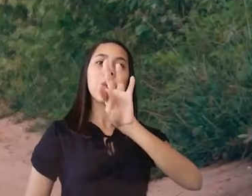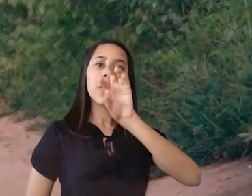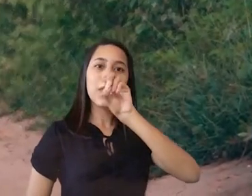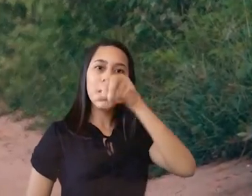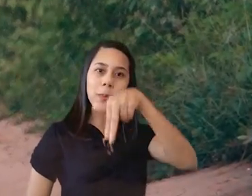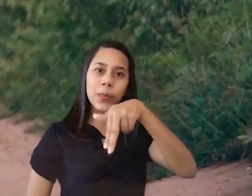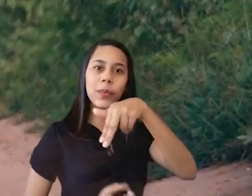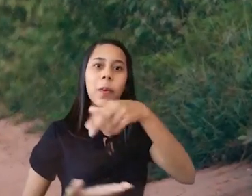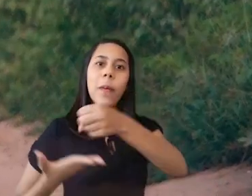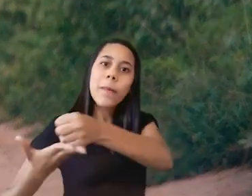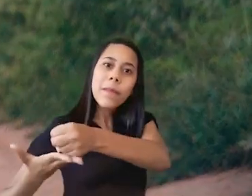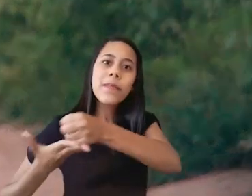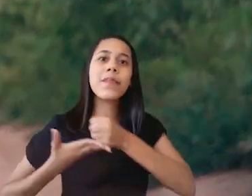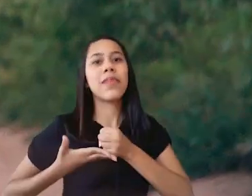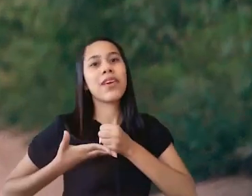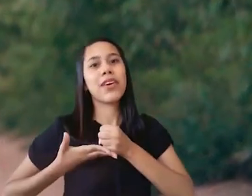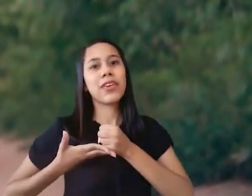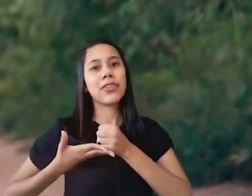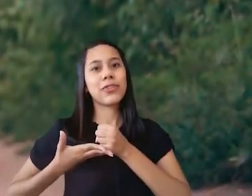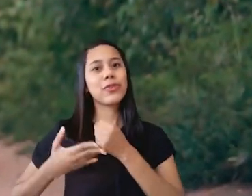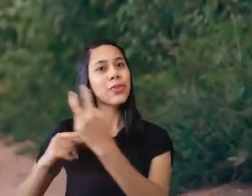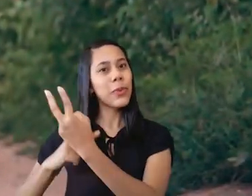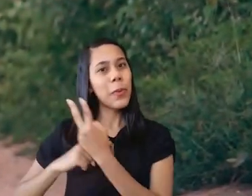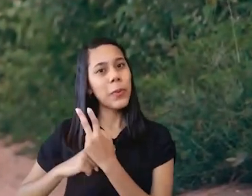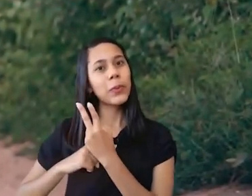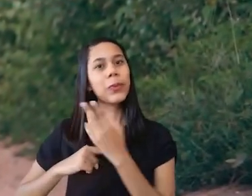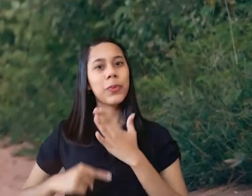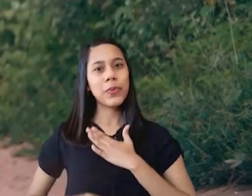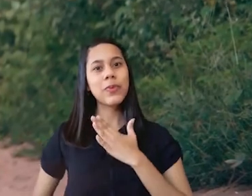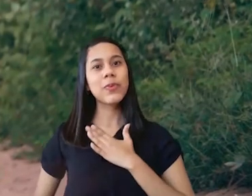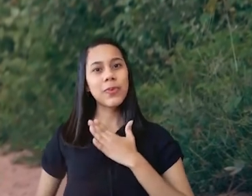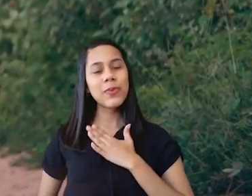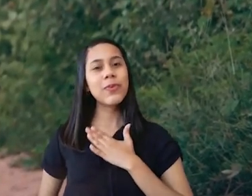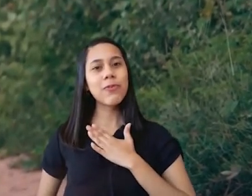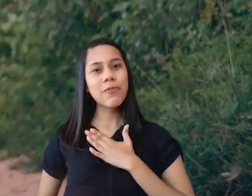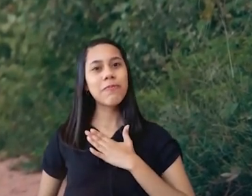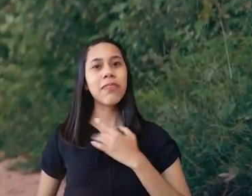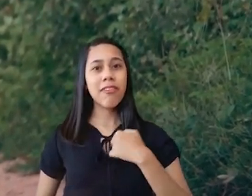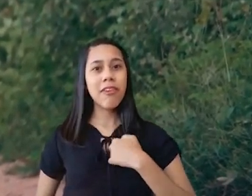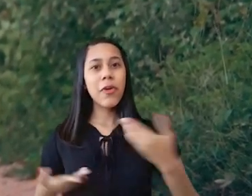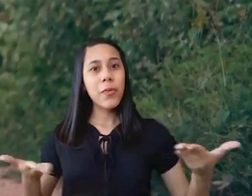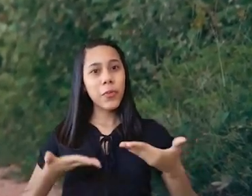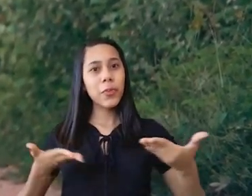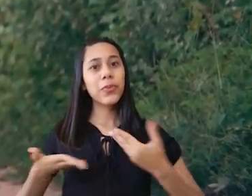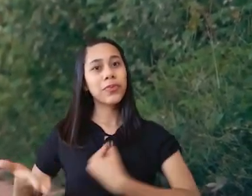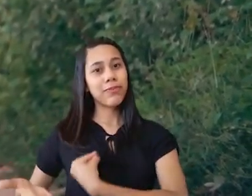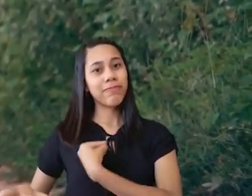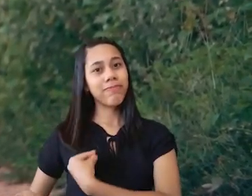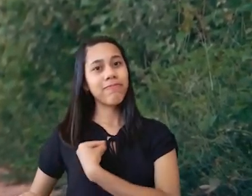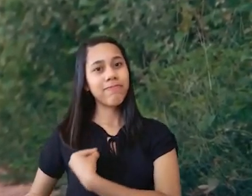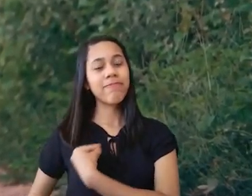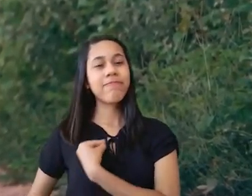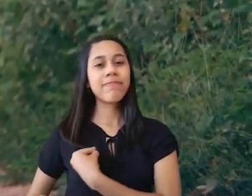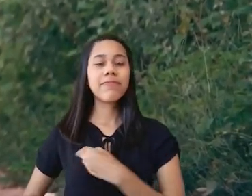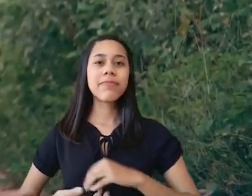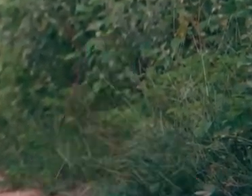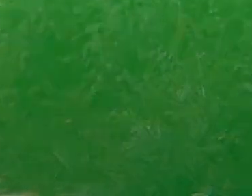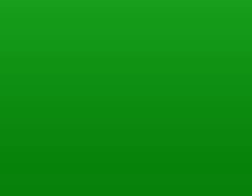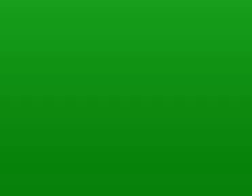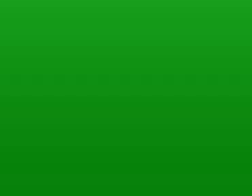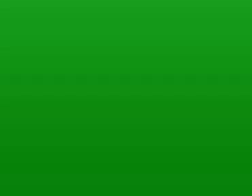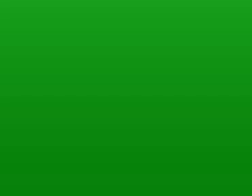Porque se não era minha filha estar em São Paulo e lá se formando, eu estava enterrado hoje.